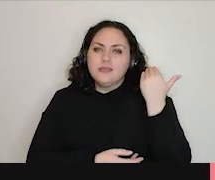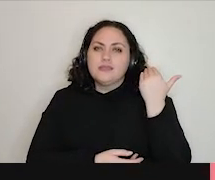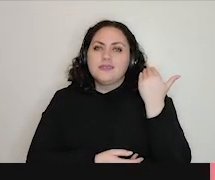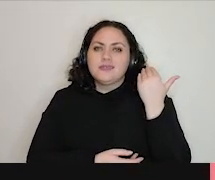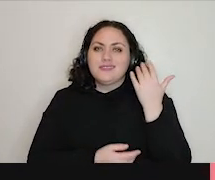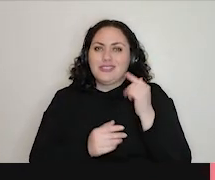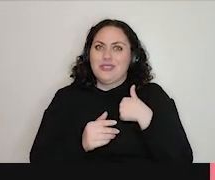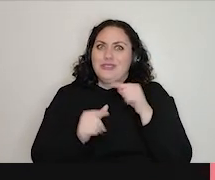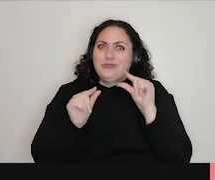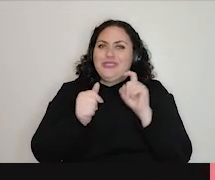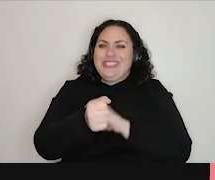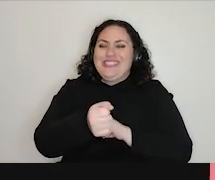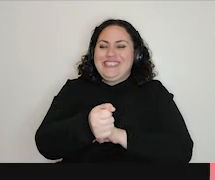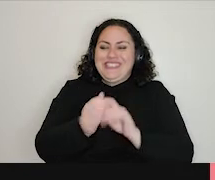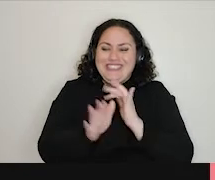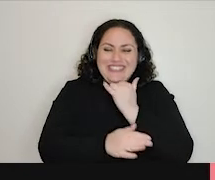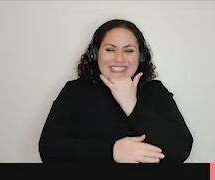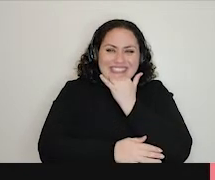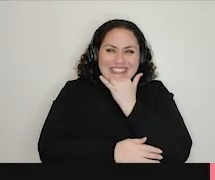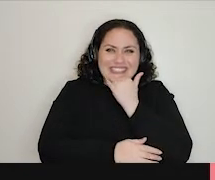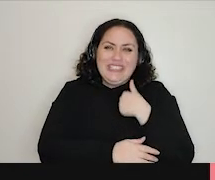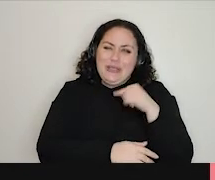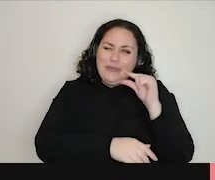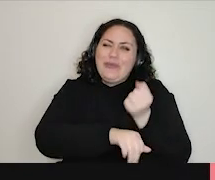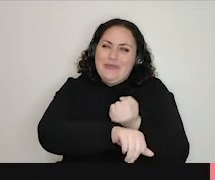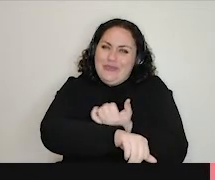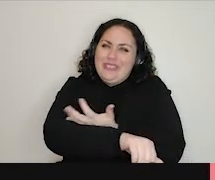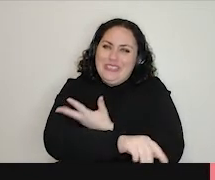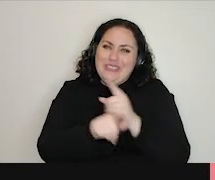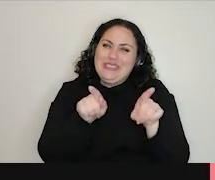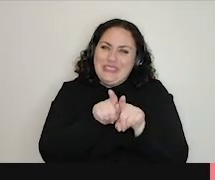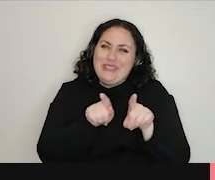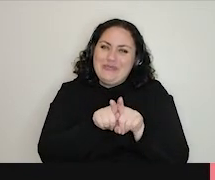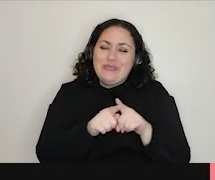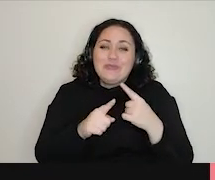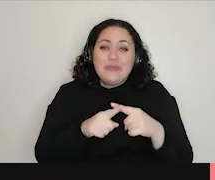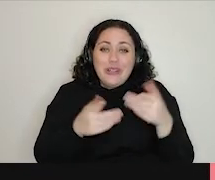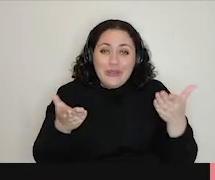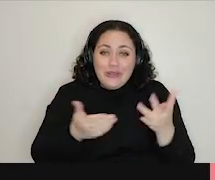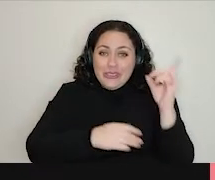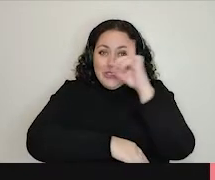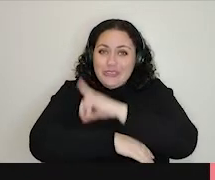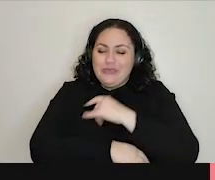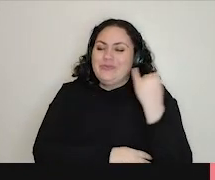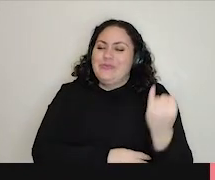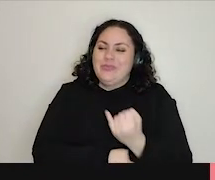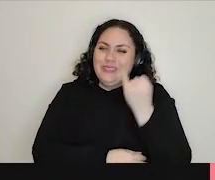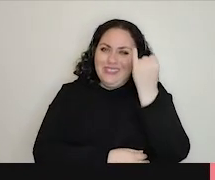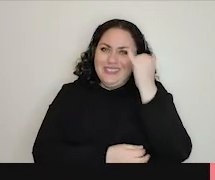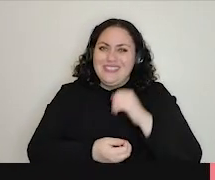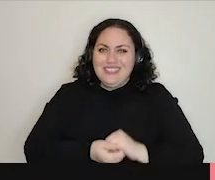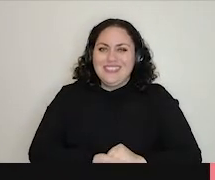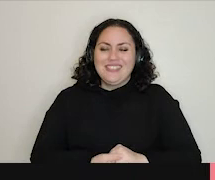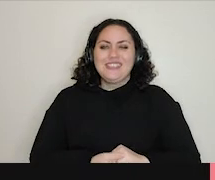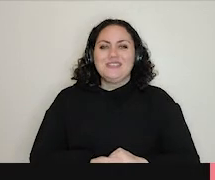Ai, meu Deus, eu estou um pouco nervosa hoje, um pouco sentimental também. Essa data ela é bem, bem importante.